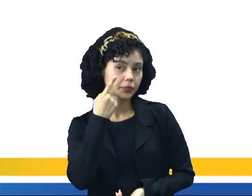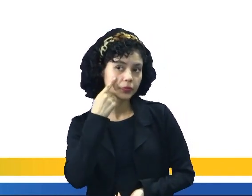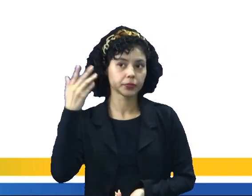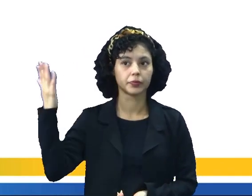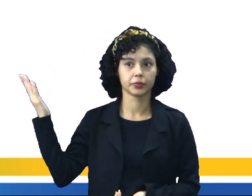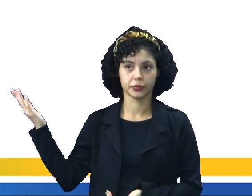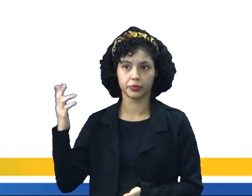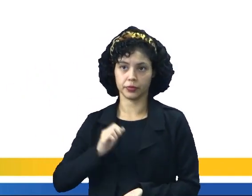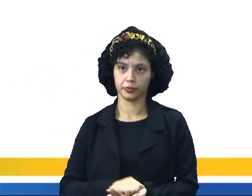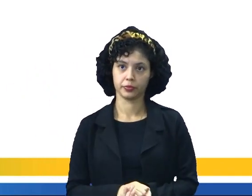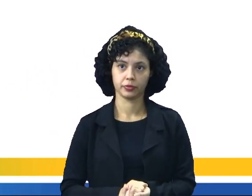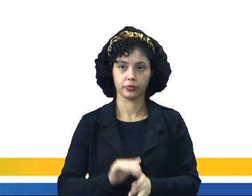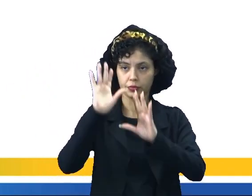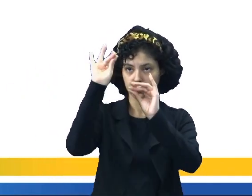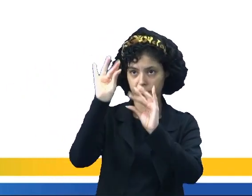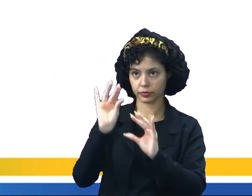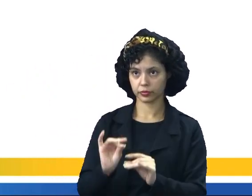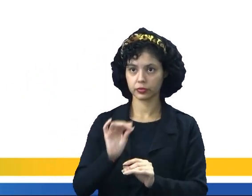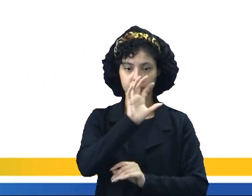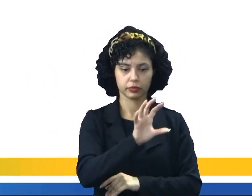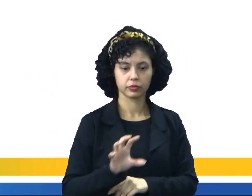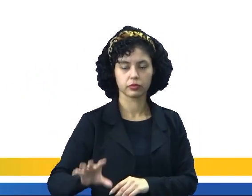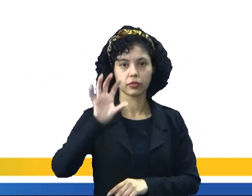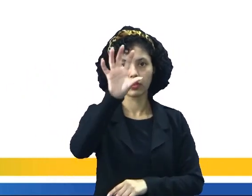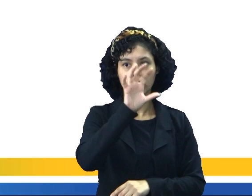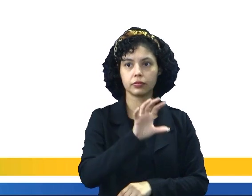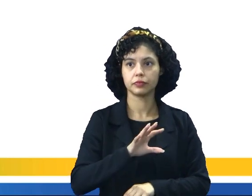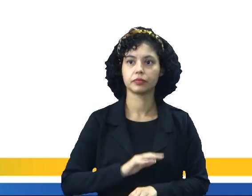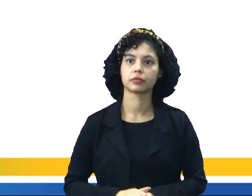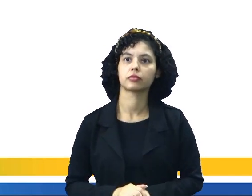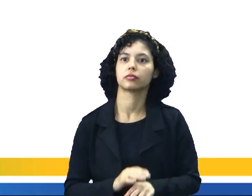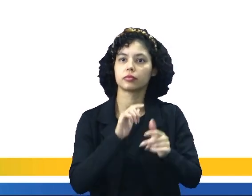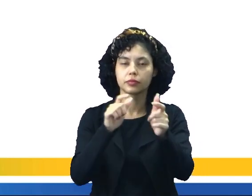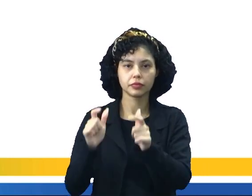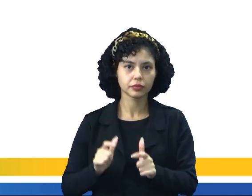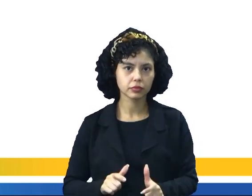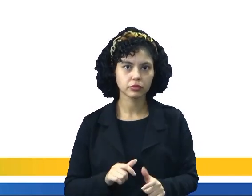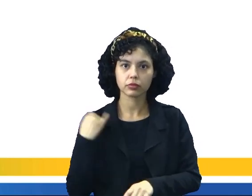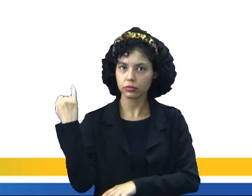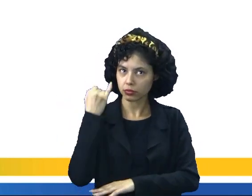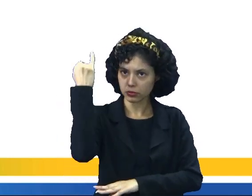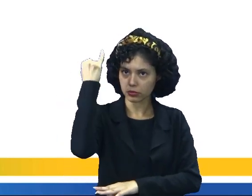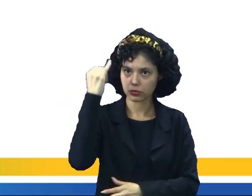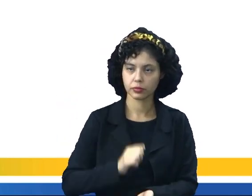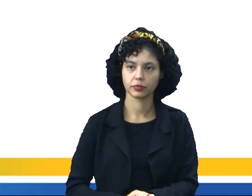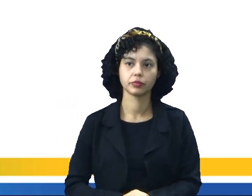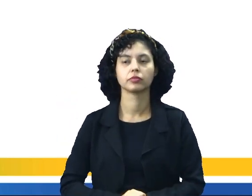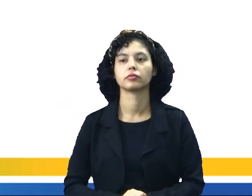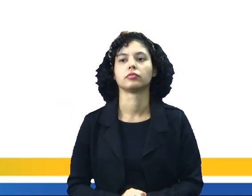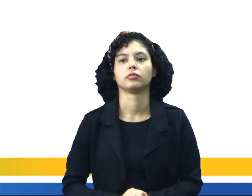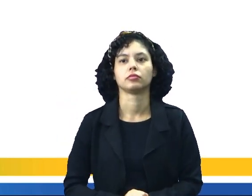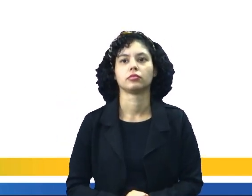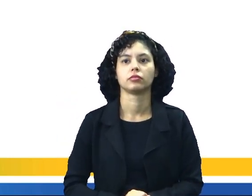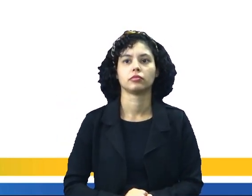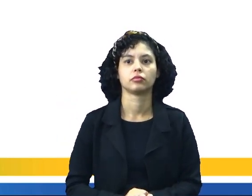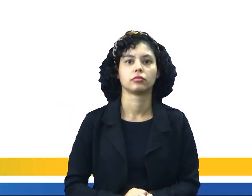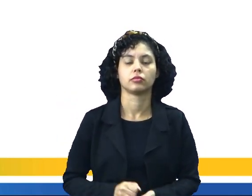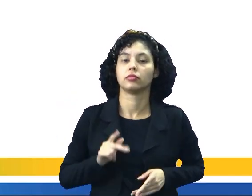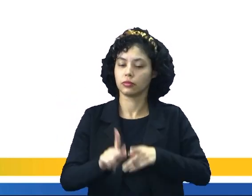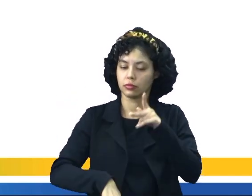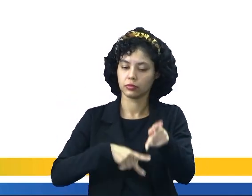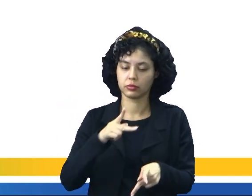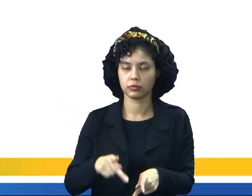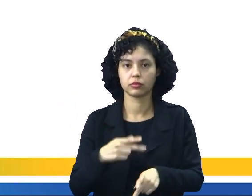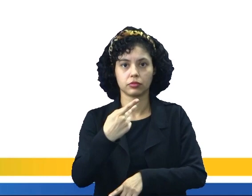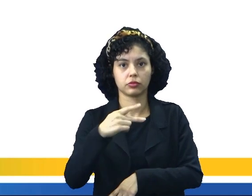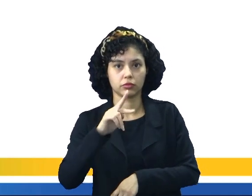Observem aí, né, destacado no mapa, a localização das principais, né, civilizações